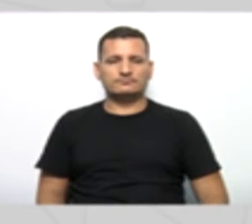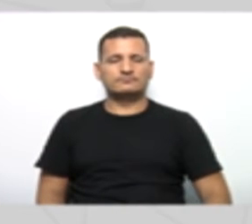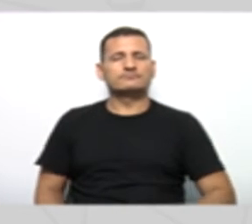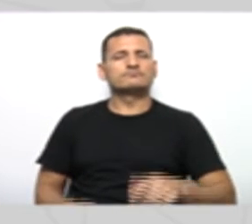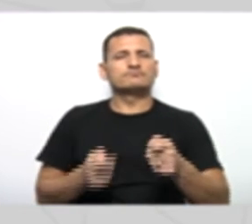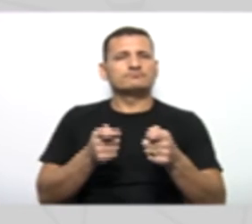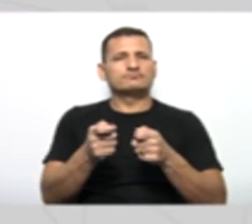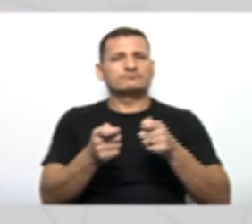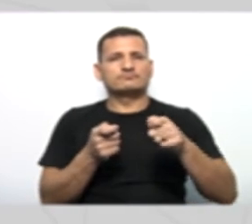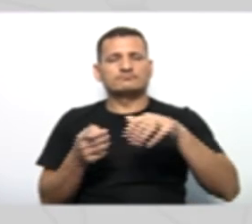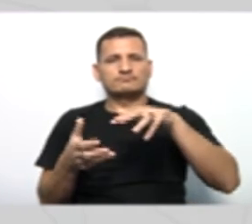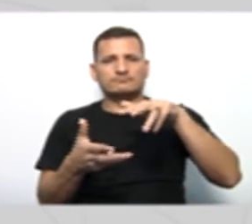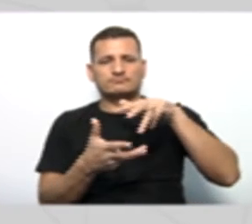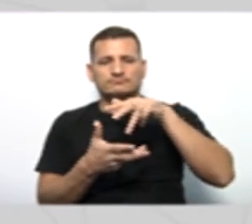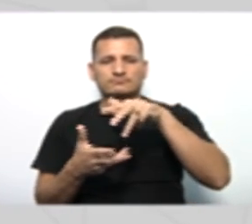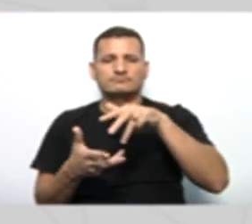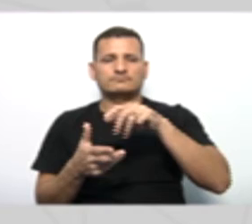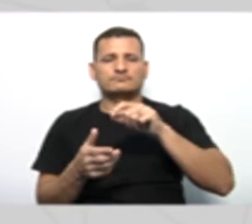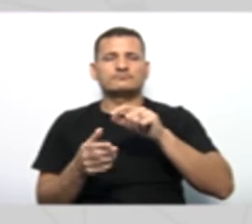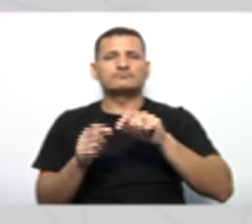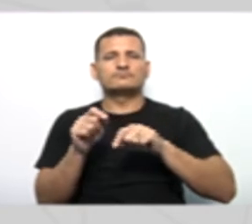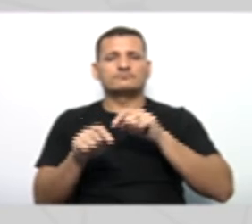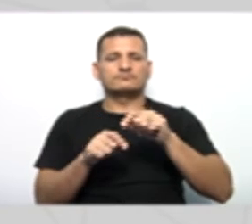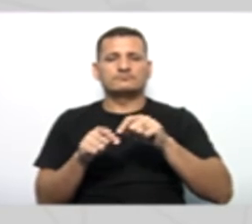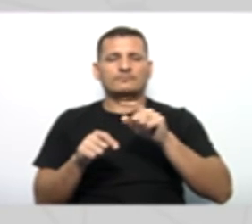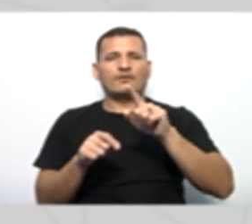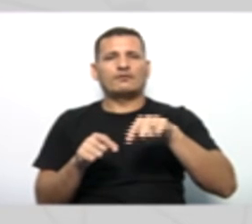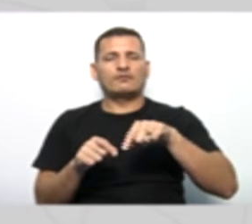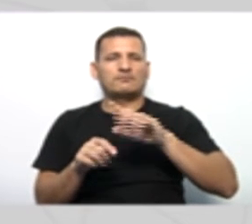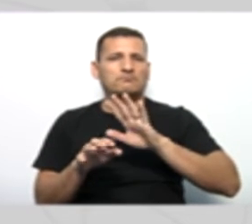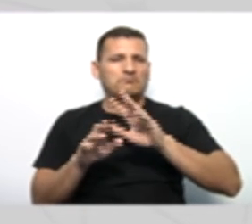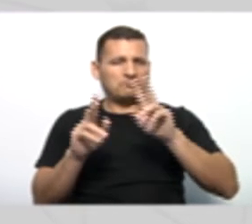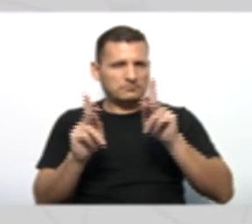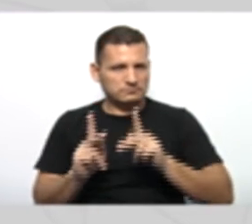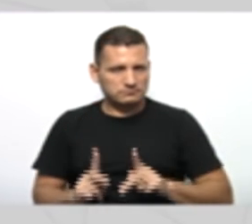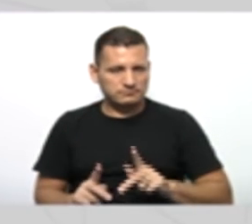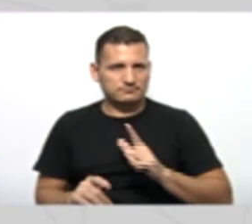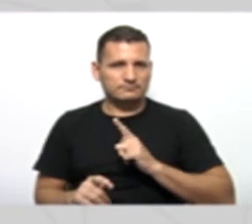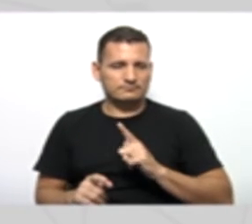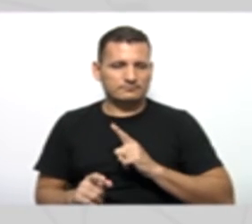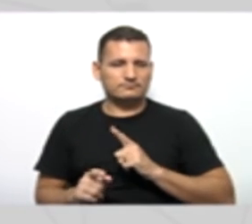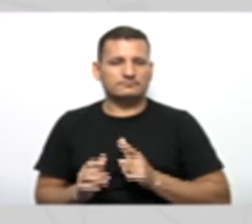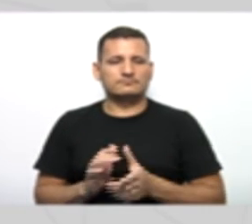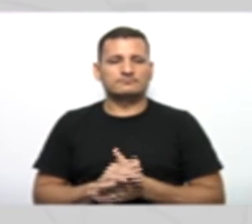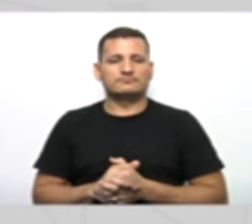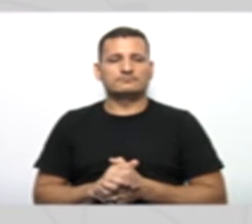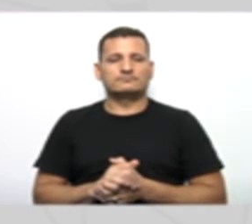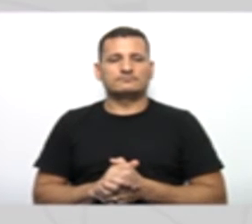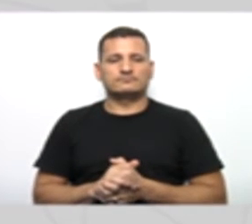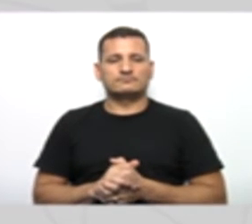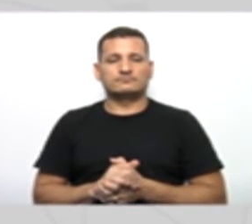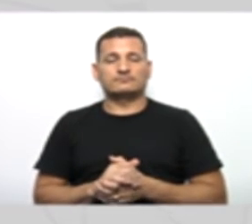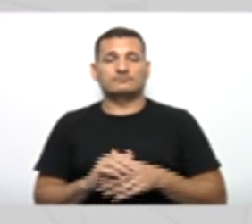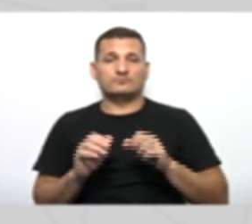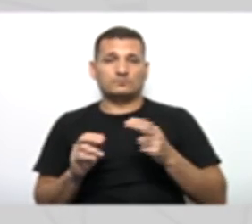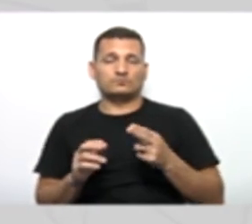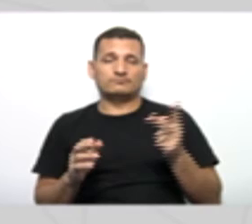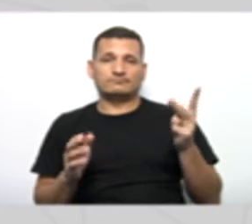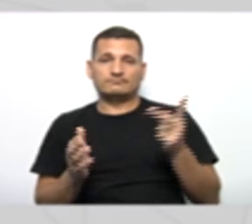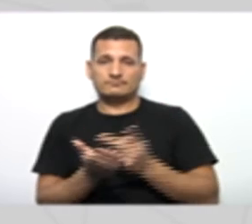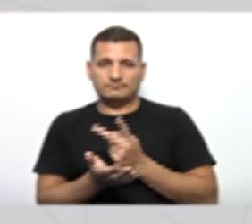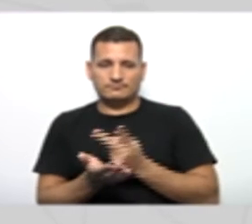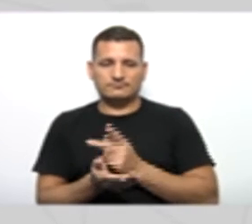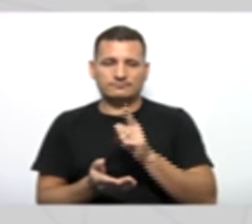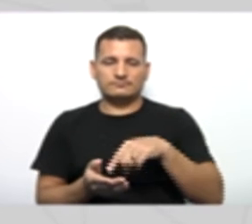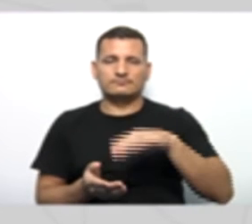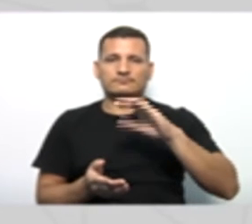desenvolvimento sustentável é plenamente pacífica. Ou a resposta incorreta é